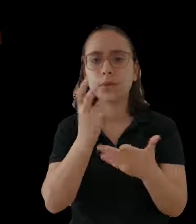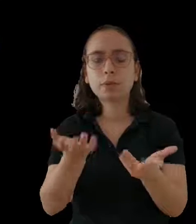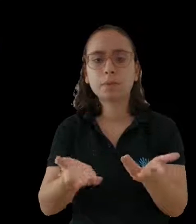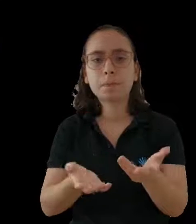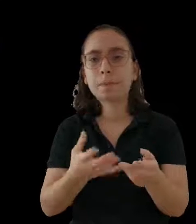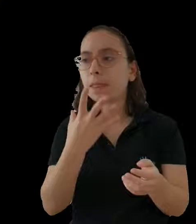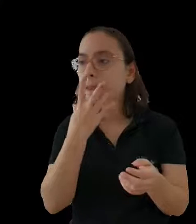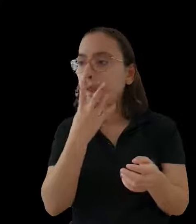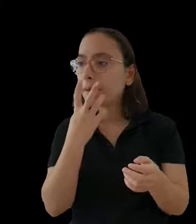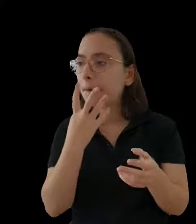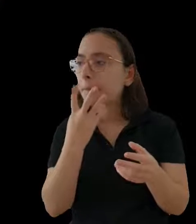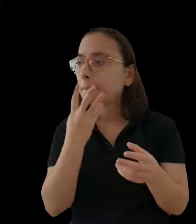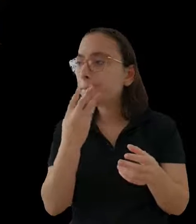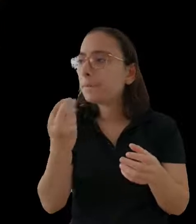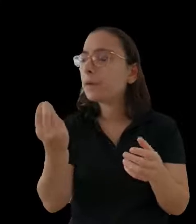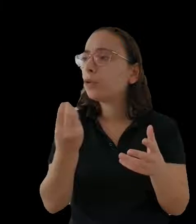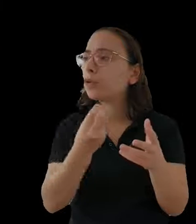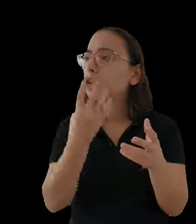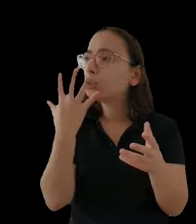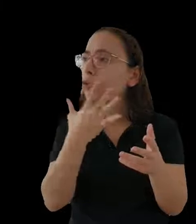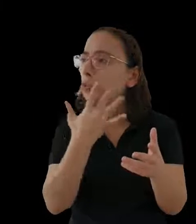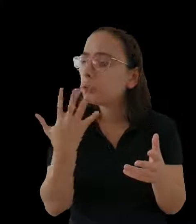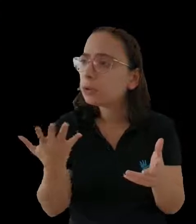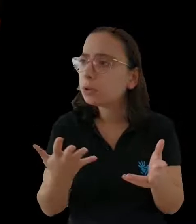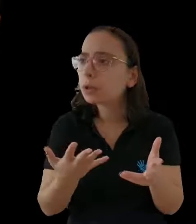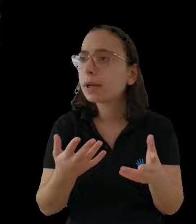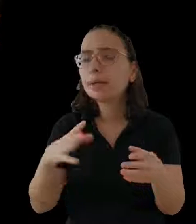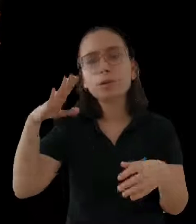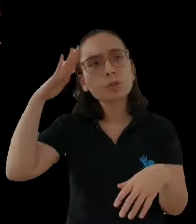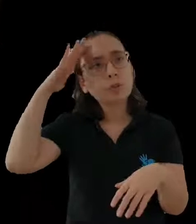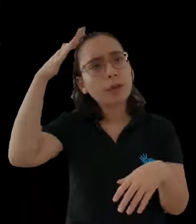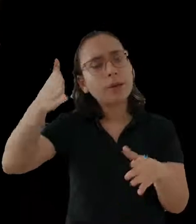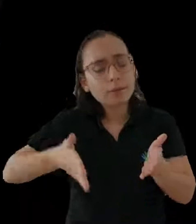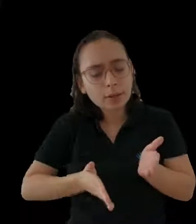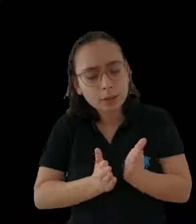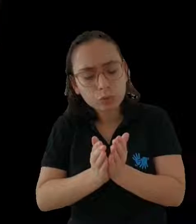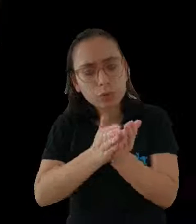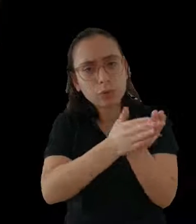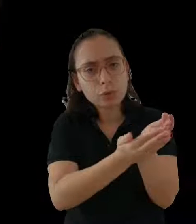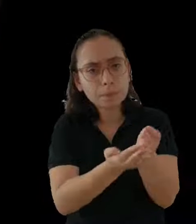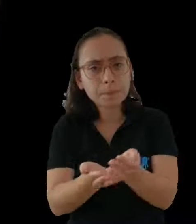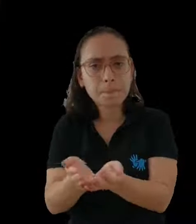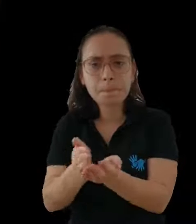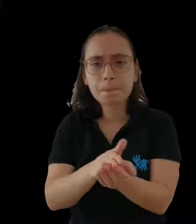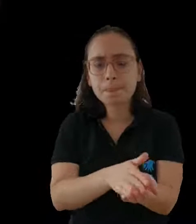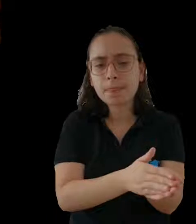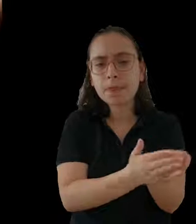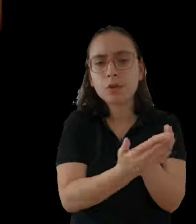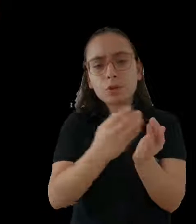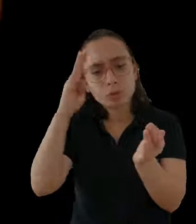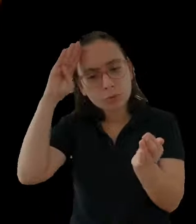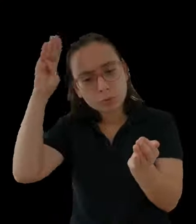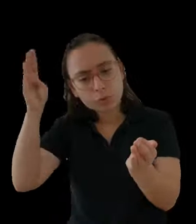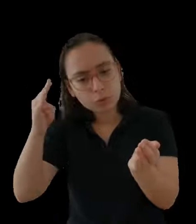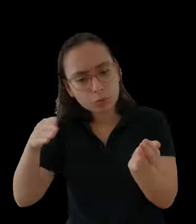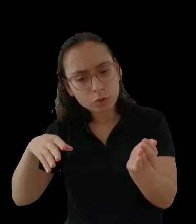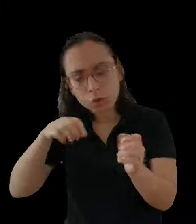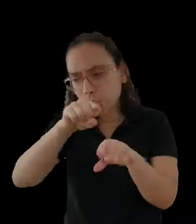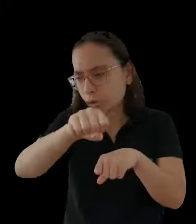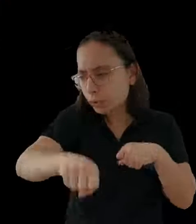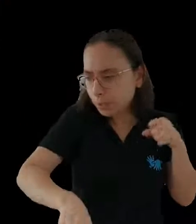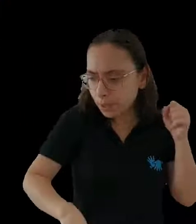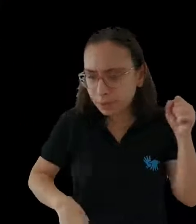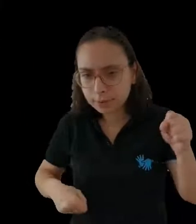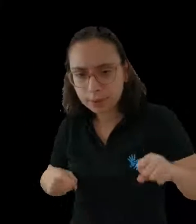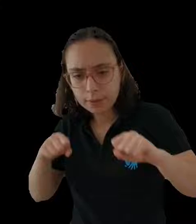rio, né? E o rio aparece na frente. E aí os soldados da canoa? Cadê os soldados da canoa? Os soldados